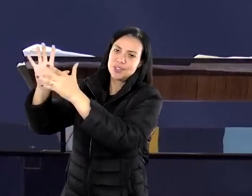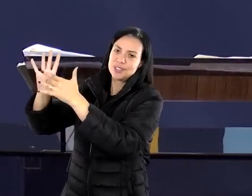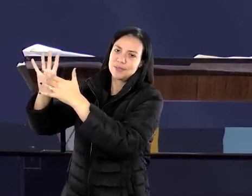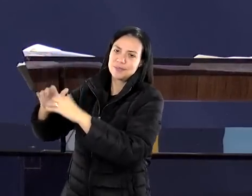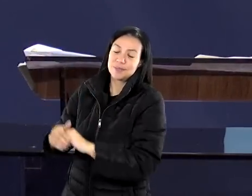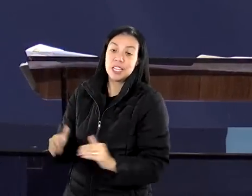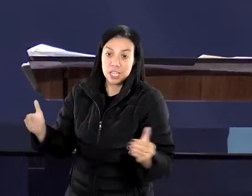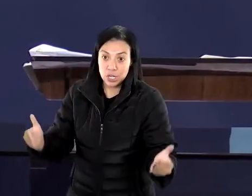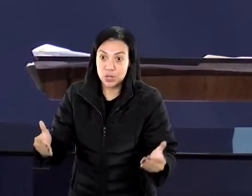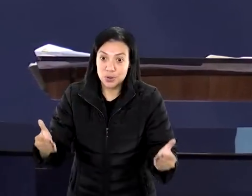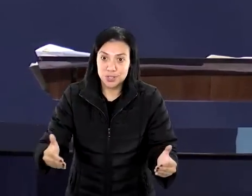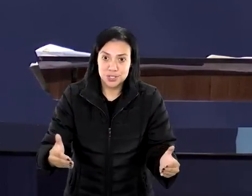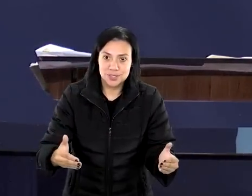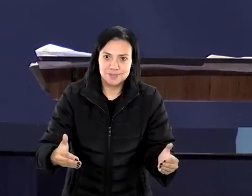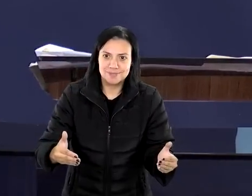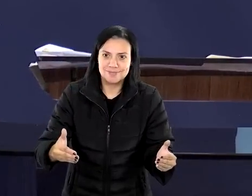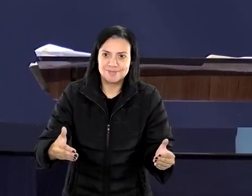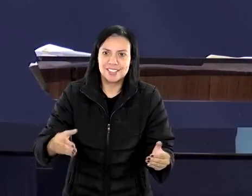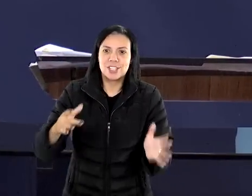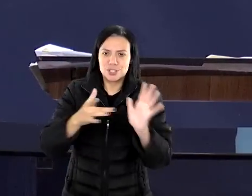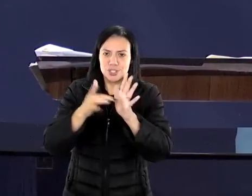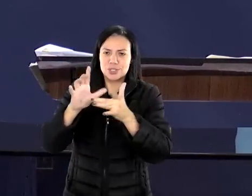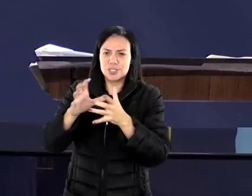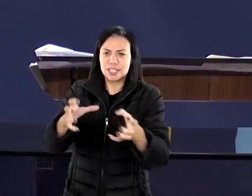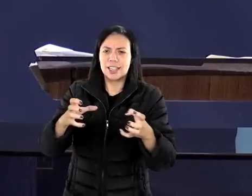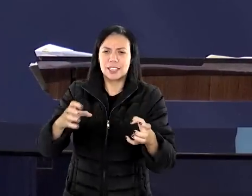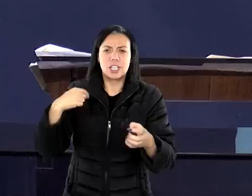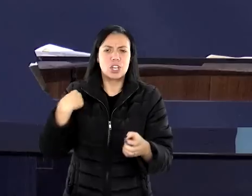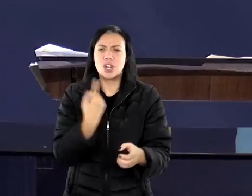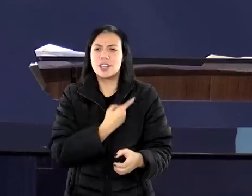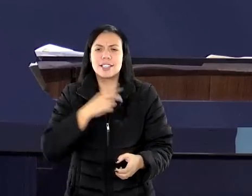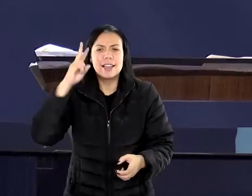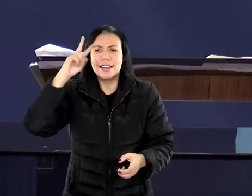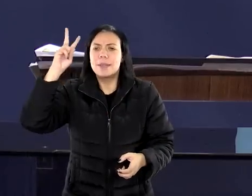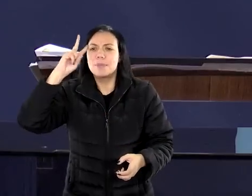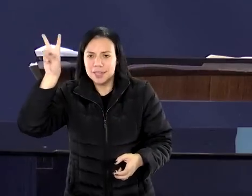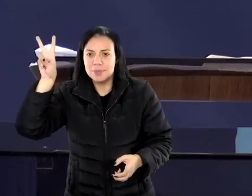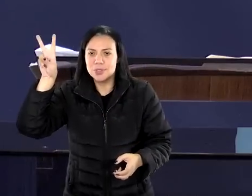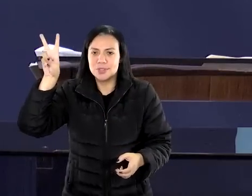você nesta manhã de culto